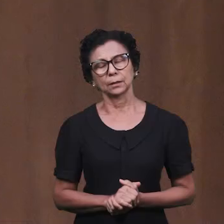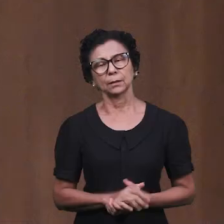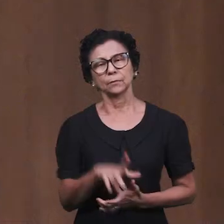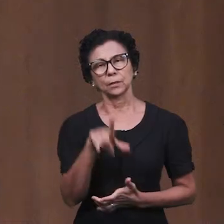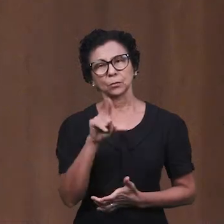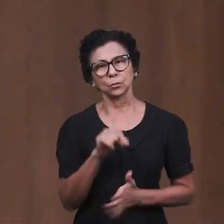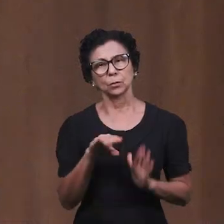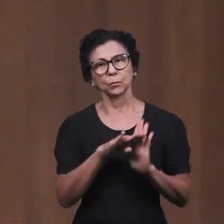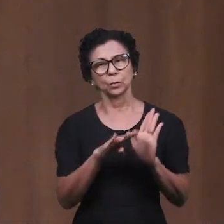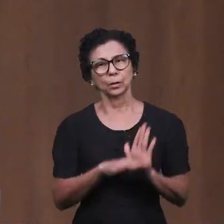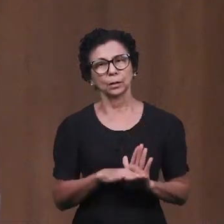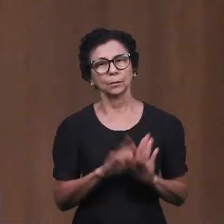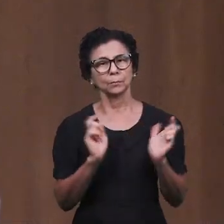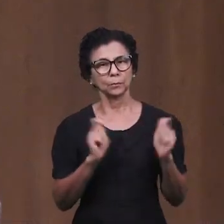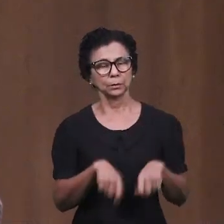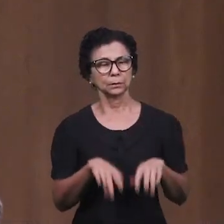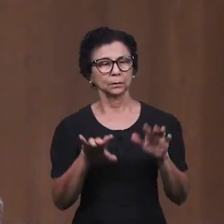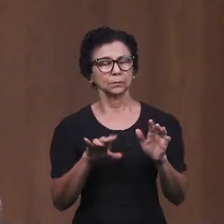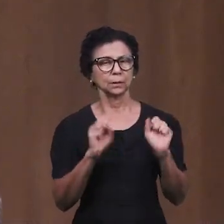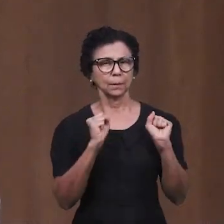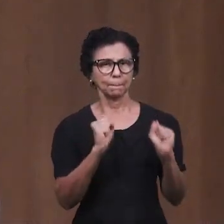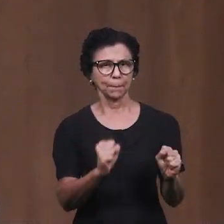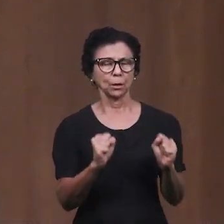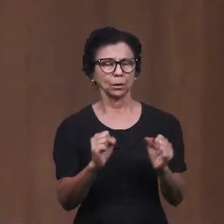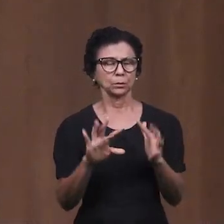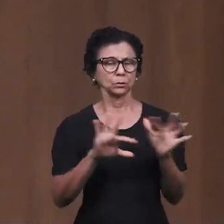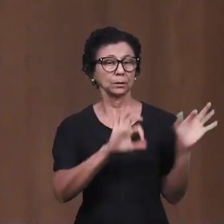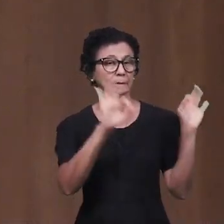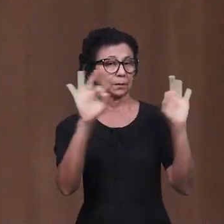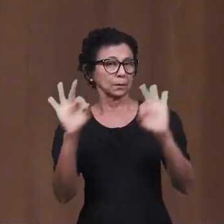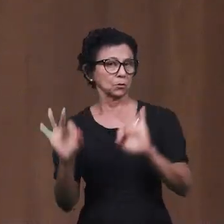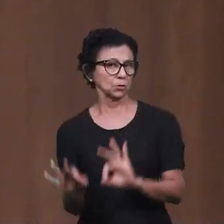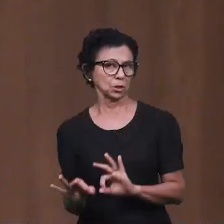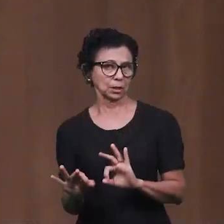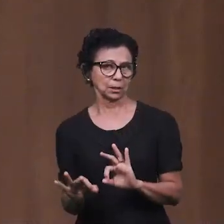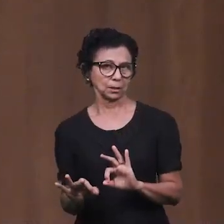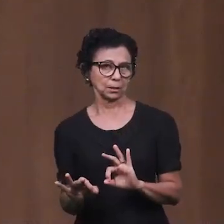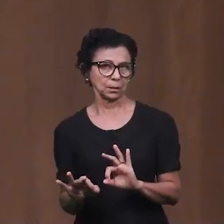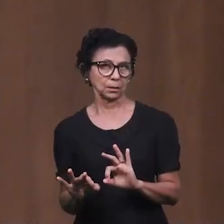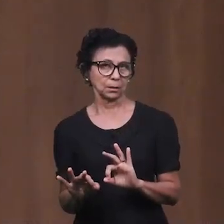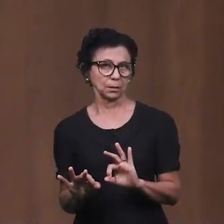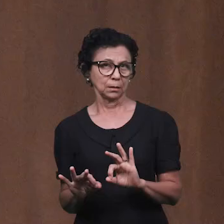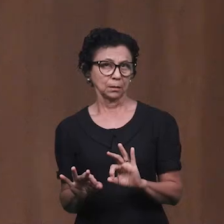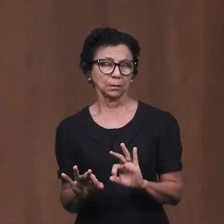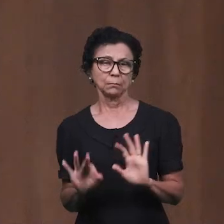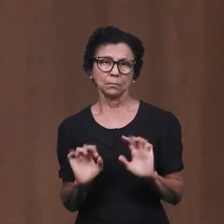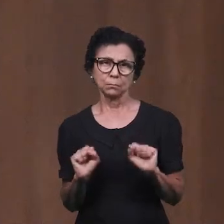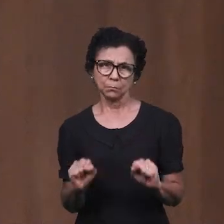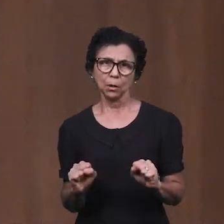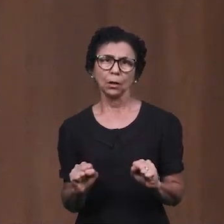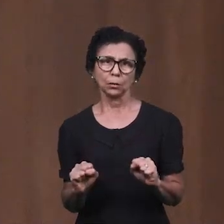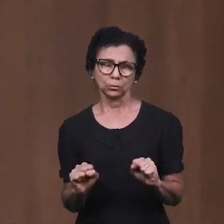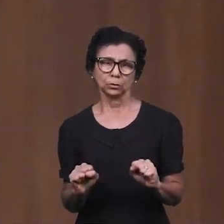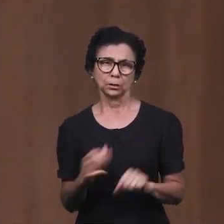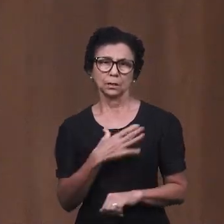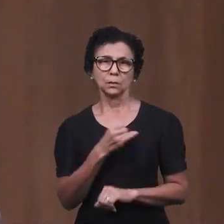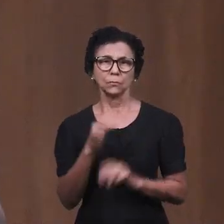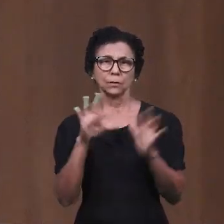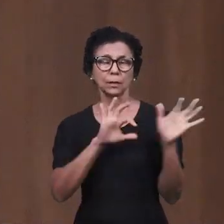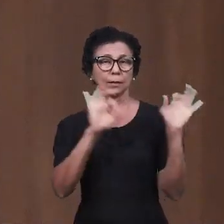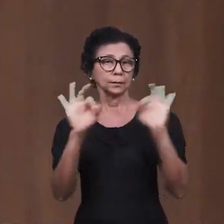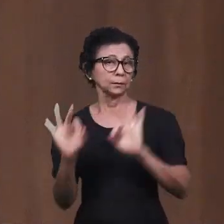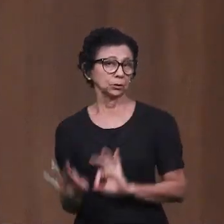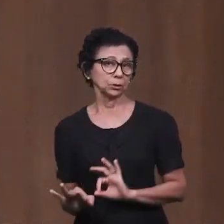claros, né? Dentro de tudo aquilo que a criança pode assistir, nós temos o canal, claro que você pode colocar seu filho lá para assistir